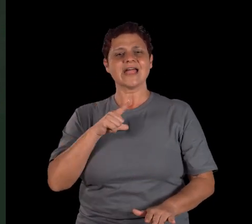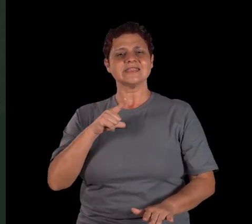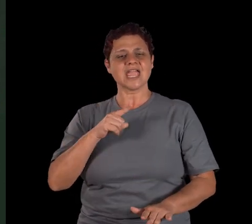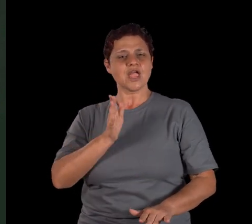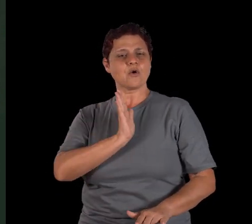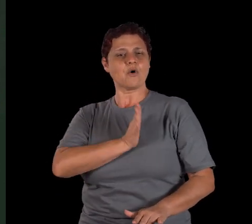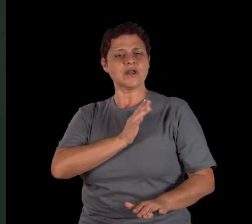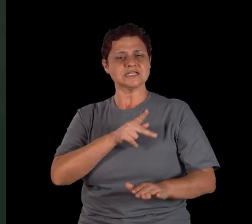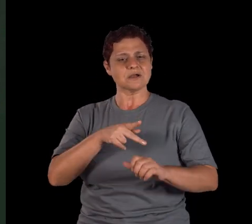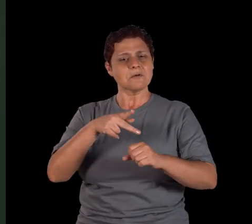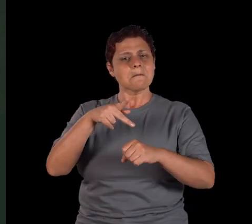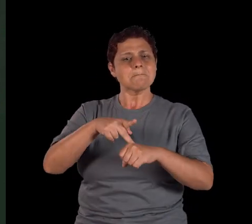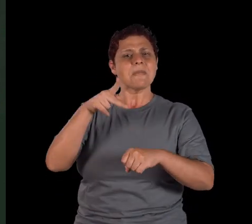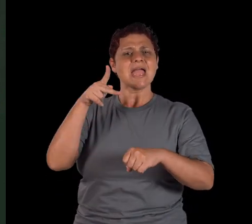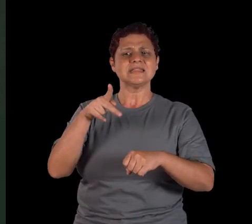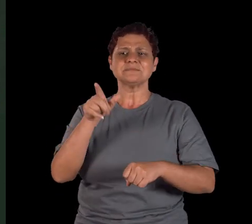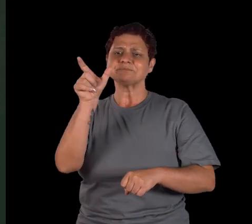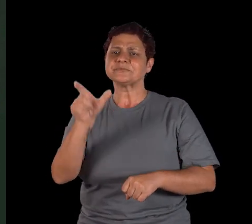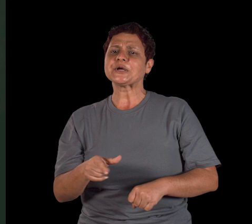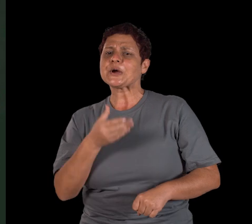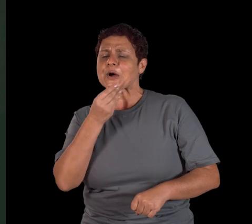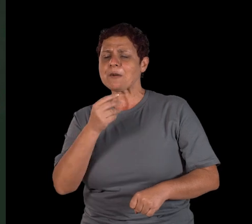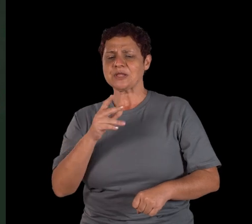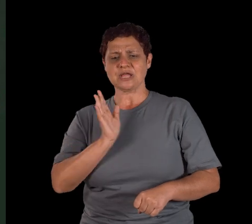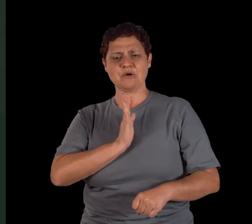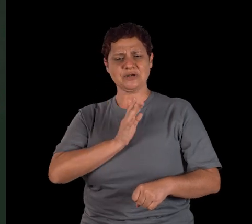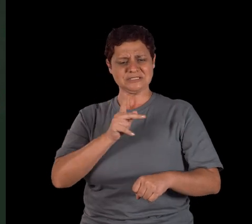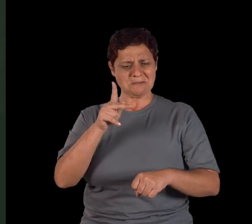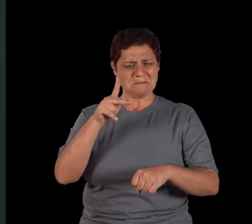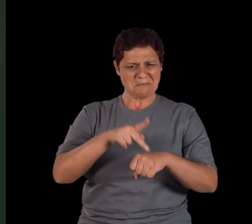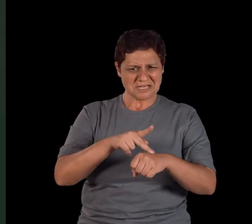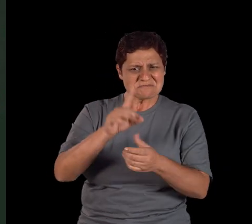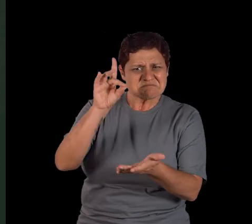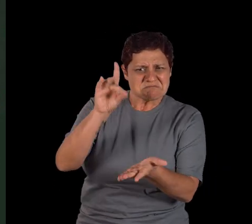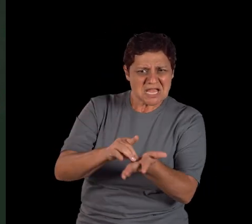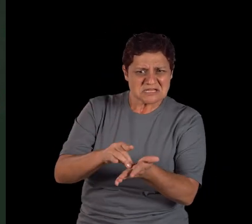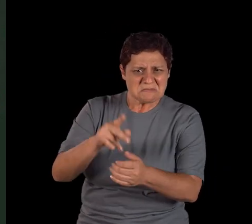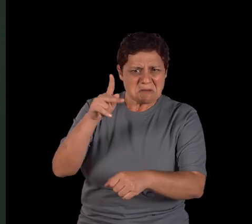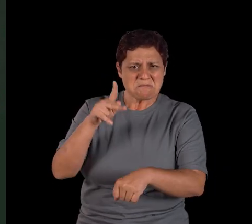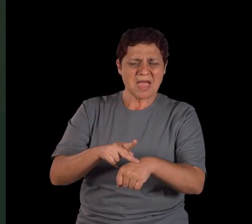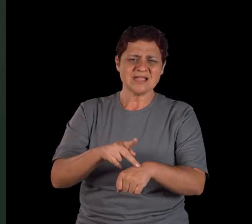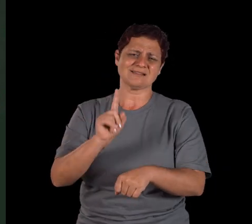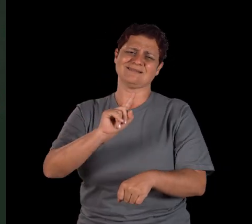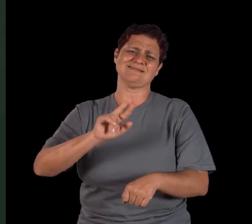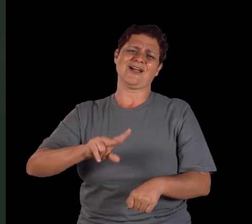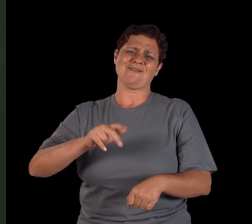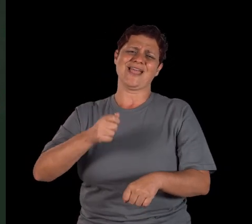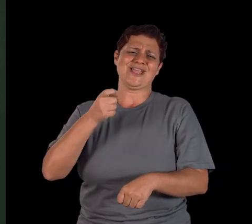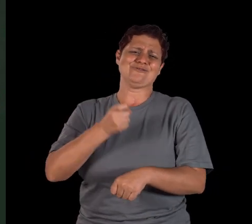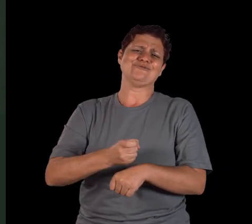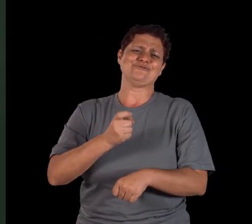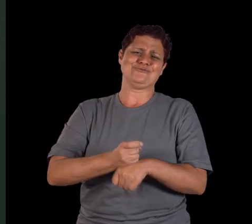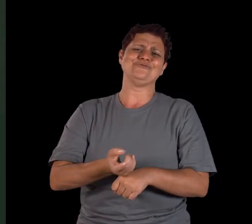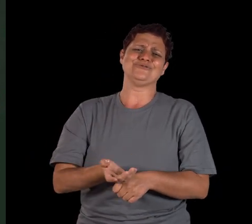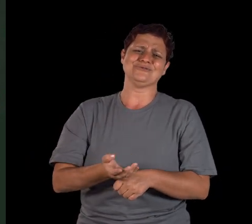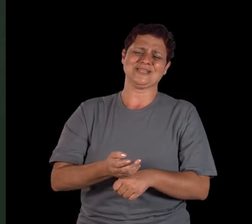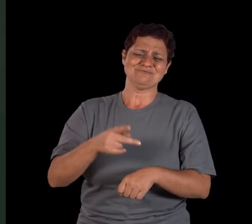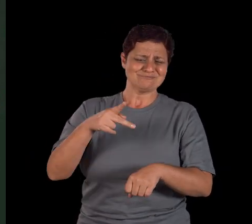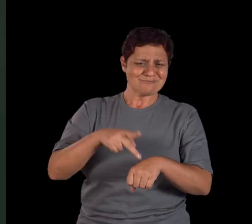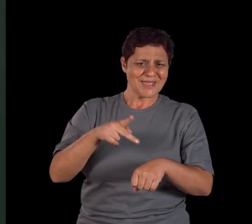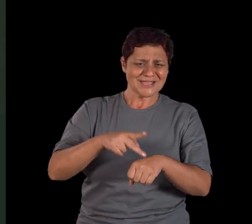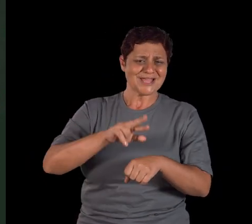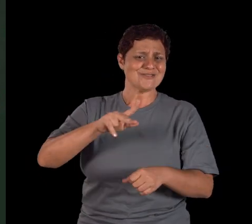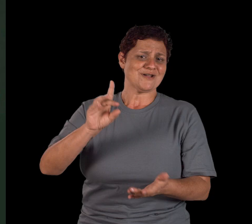de pedra. Ele tem um coração de pedra. O coração é de pedra mesmo? Não, né? É um sentido figurado. A palavra pedra não está no seu